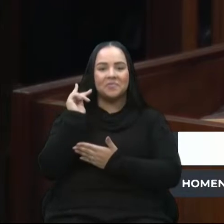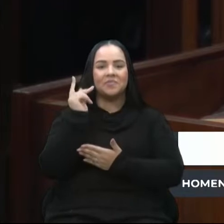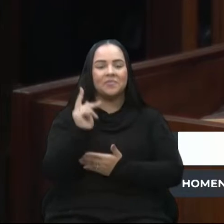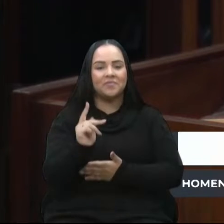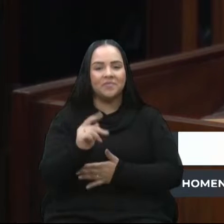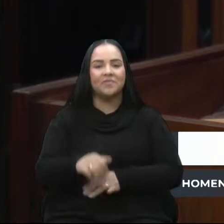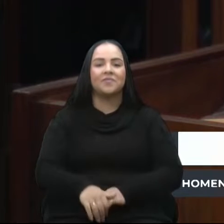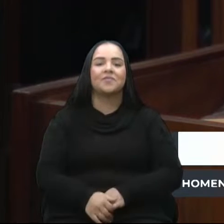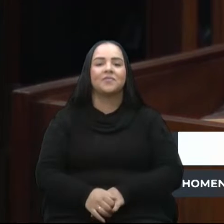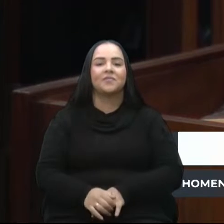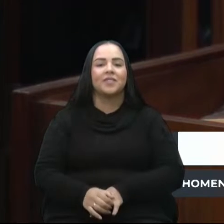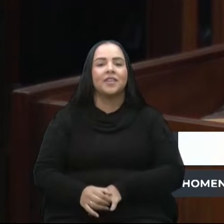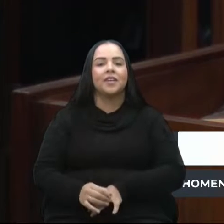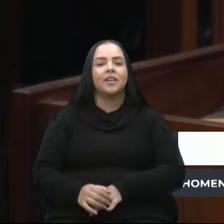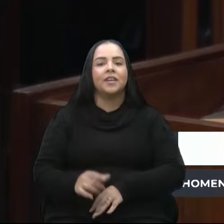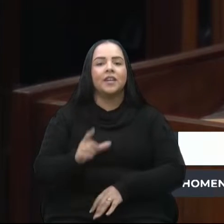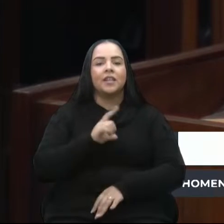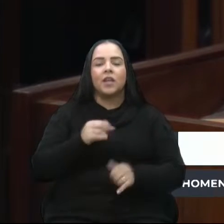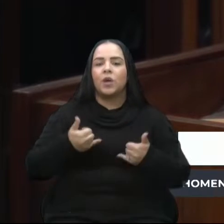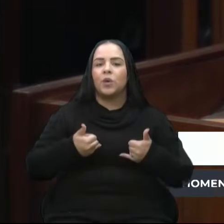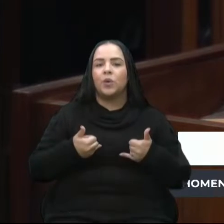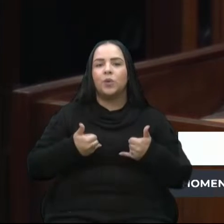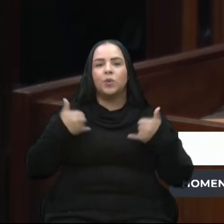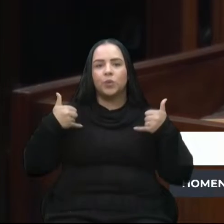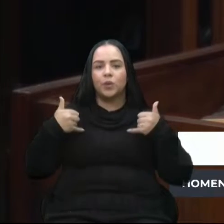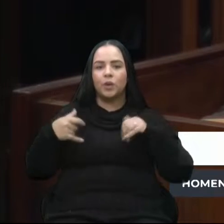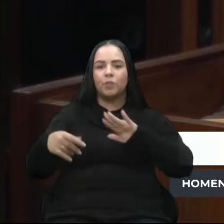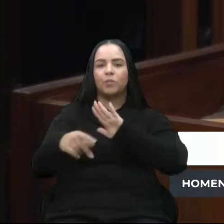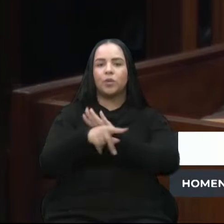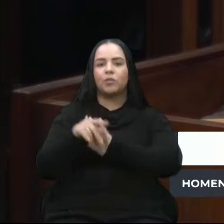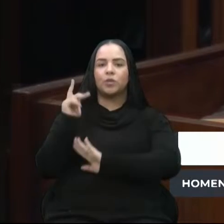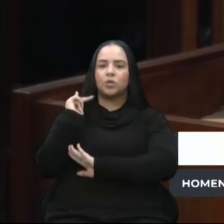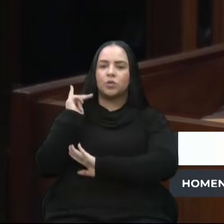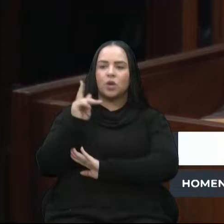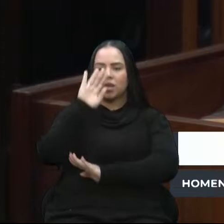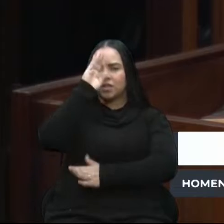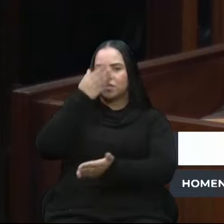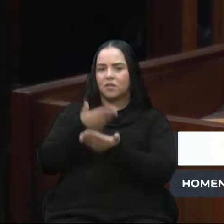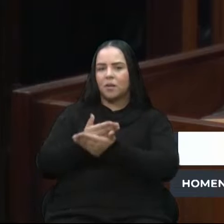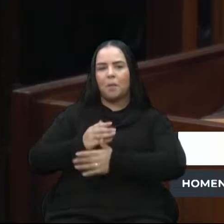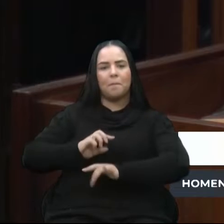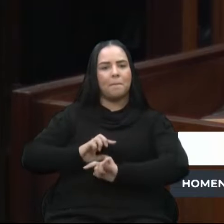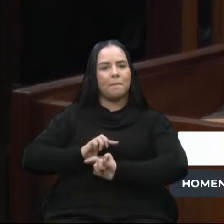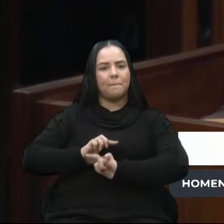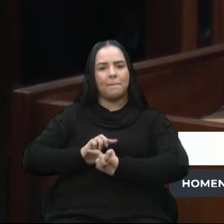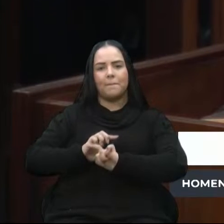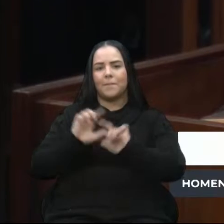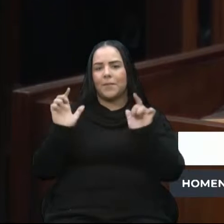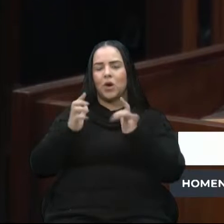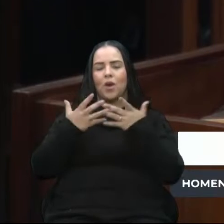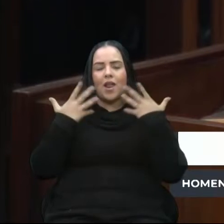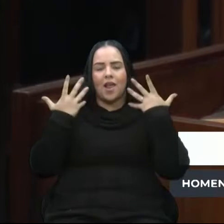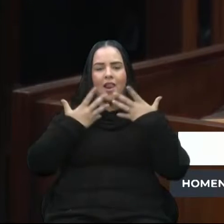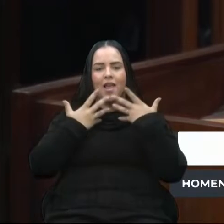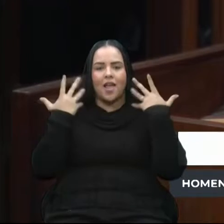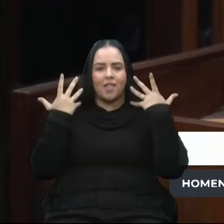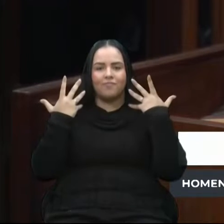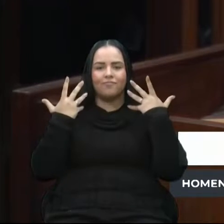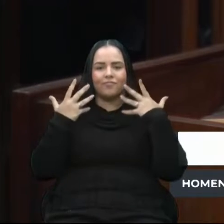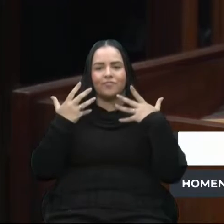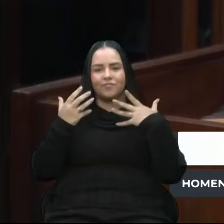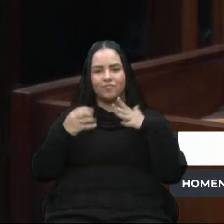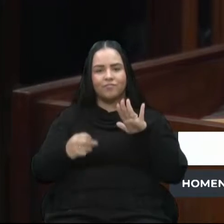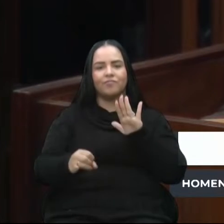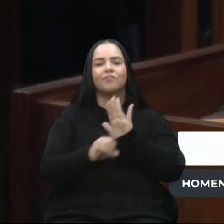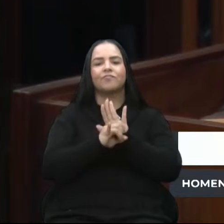E ter orgulho da sua história é talvez o maior fator de alegria e de identidade que